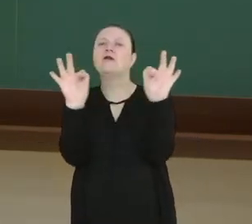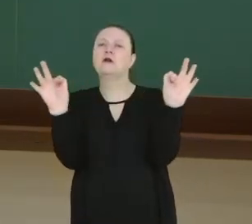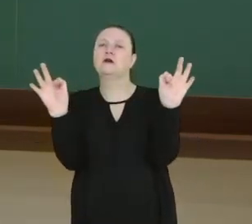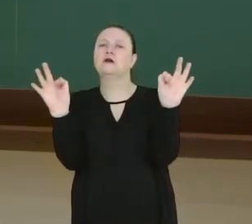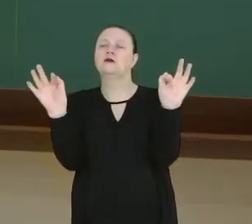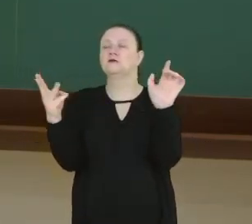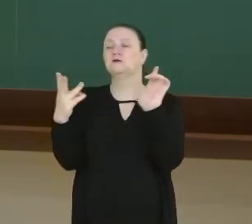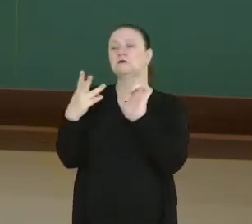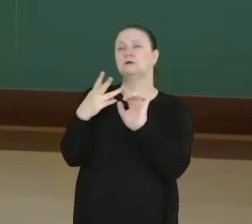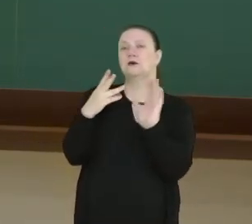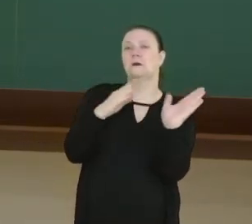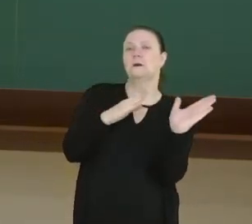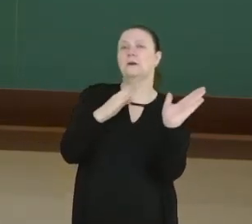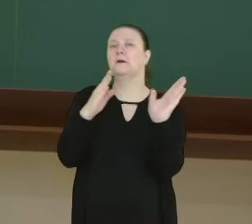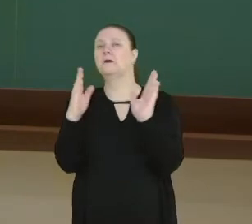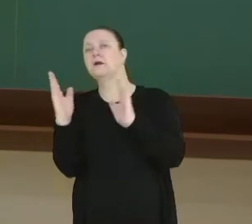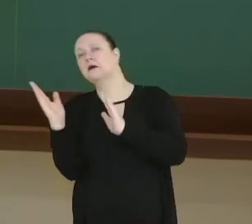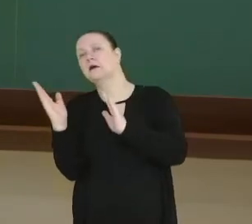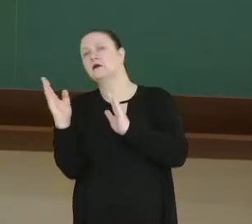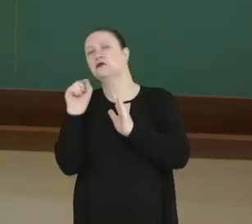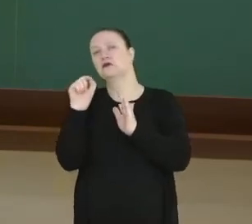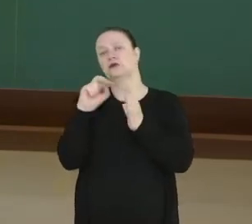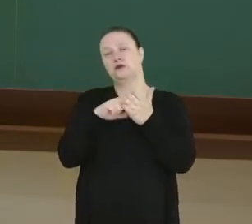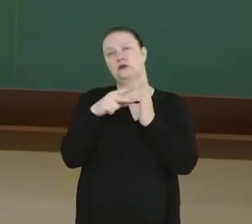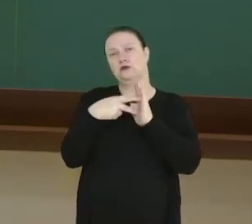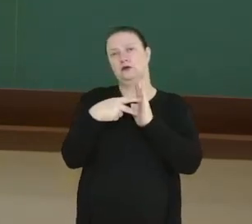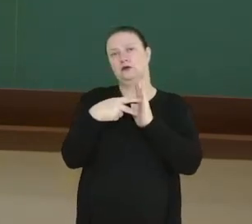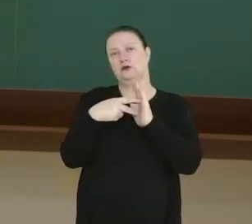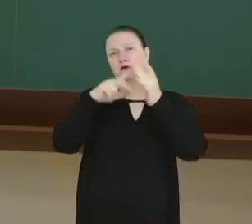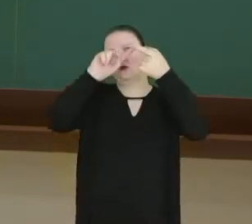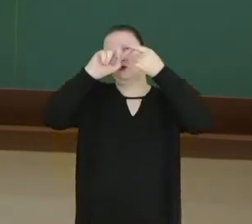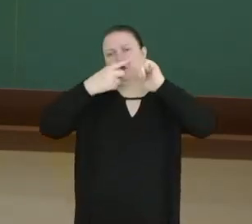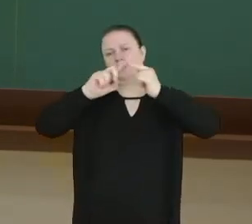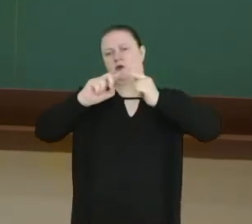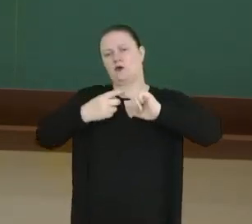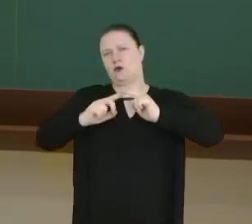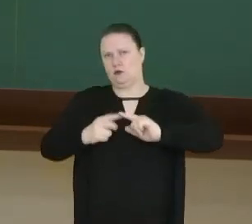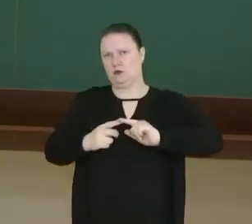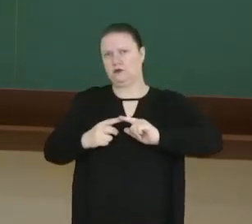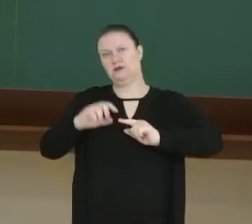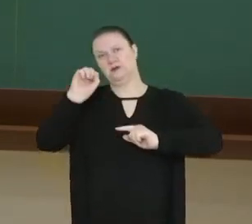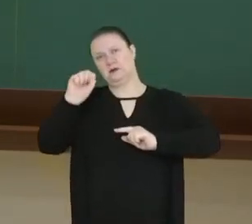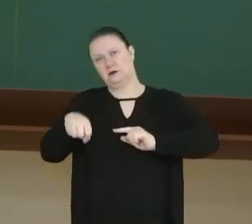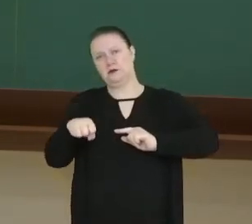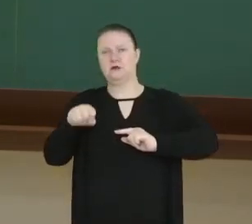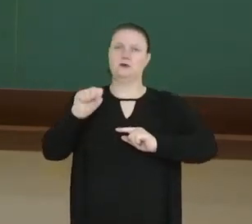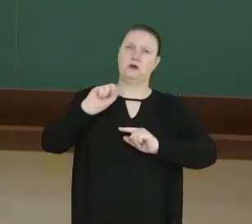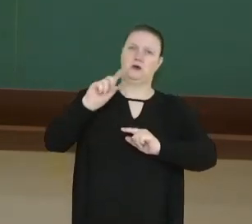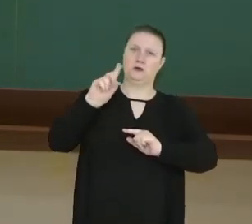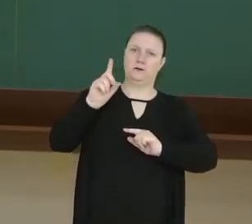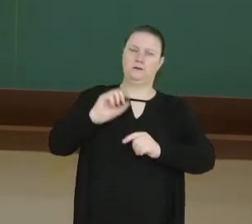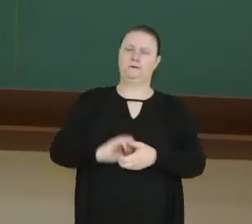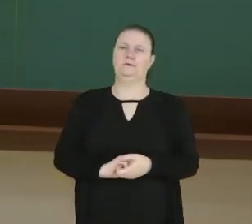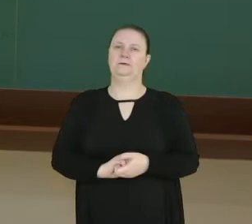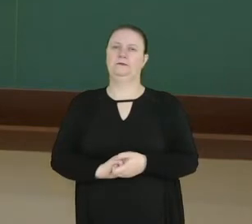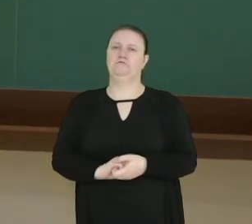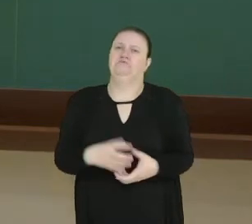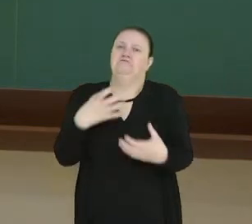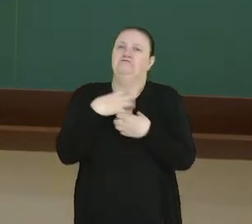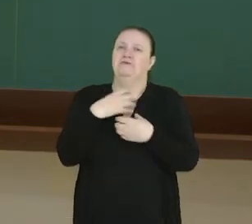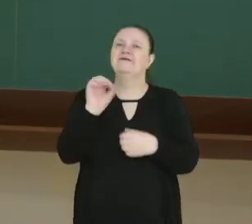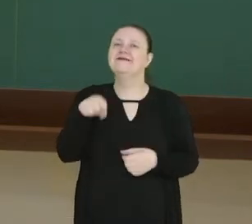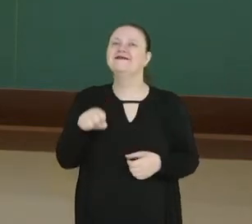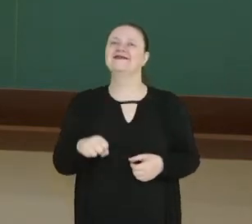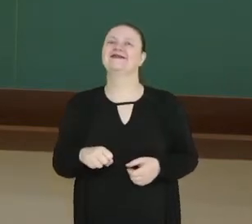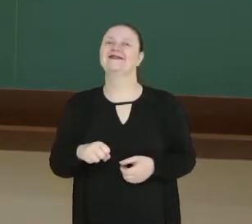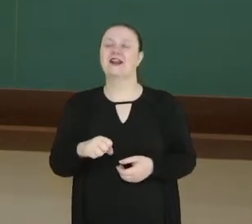E período, o que será que é? Todos estão relacionados a uma frase, de certo modo? De certo modo, sim. Então, vamos